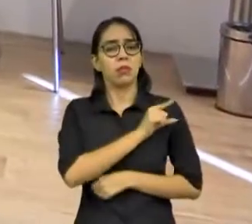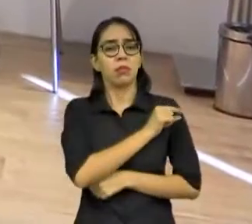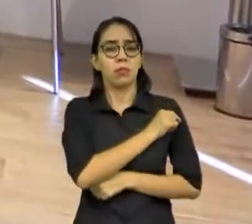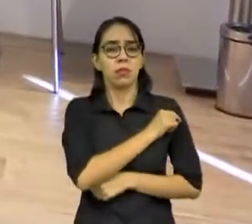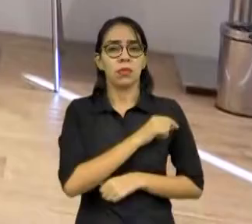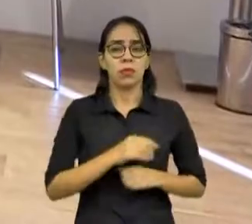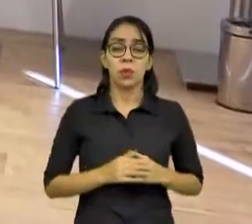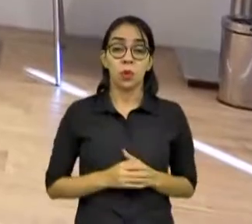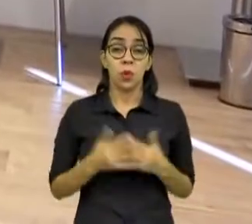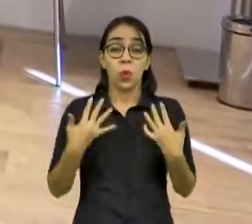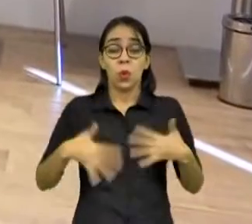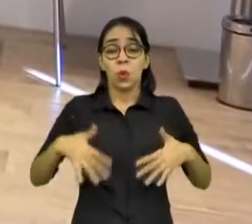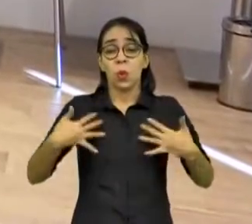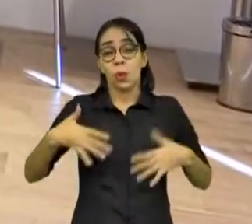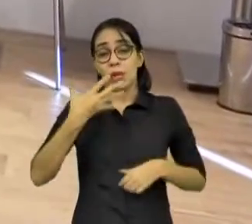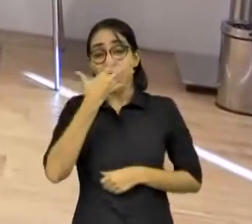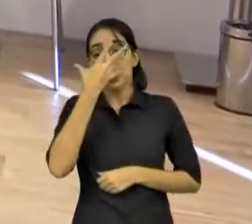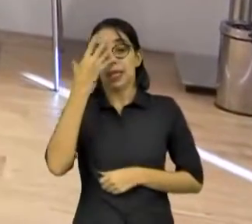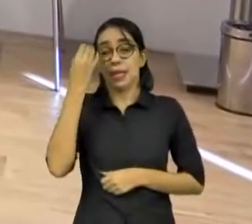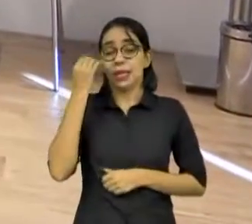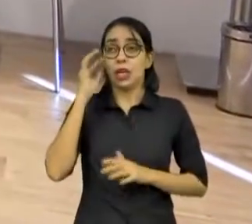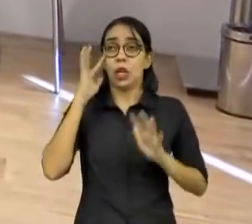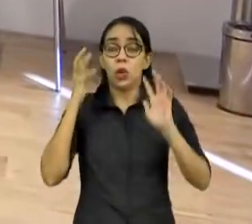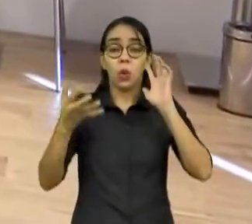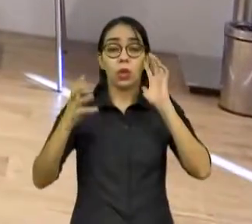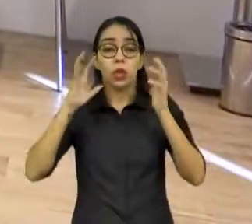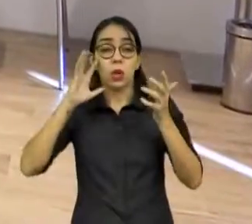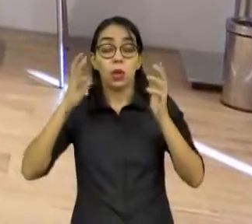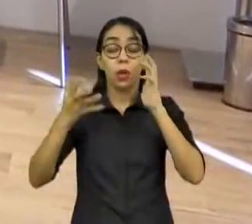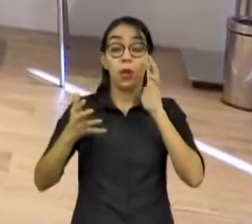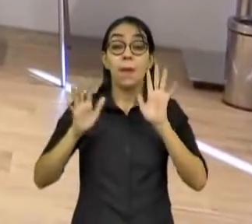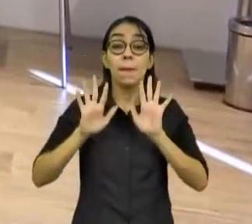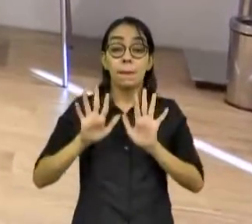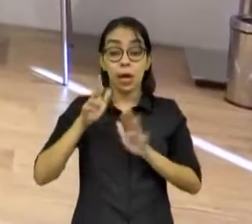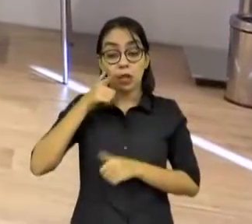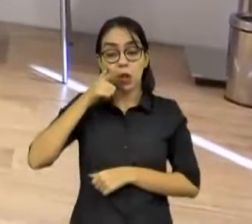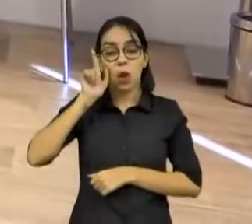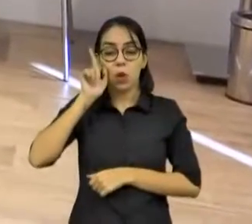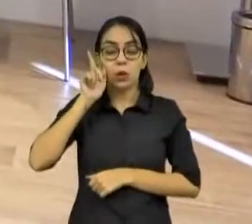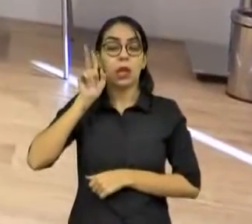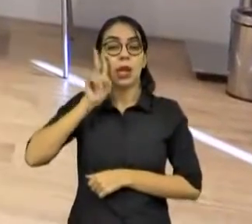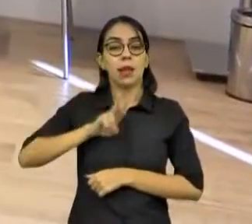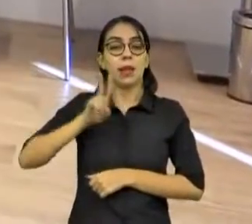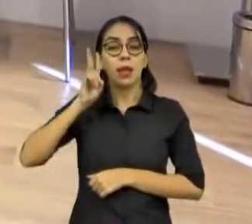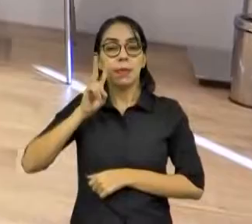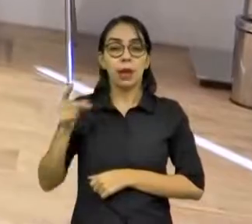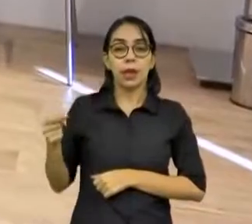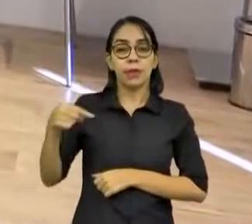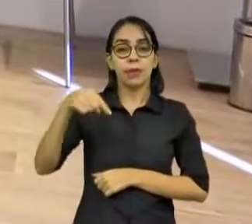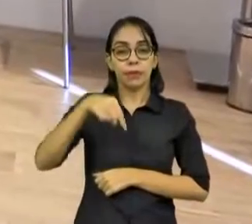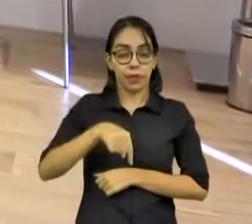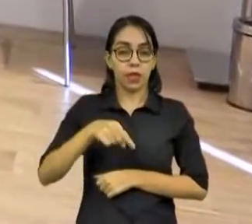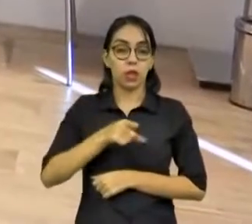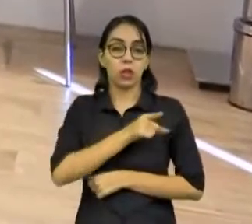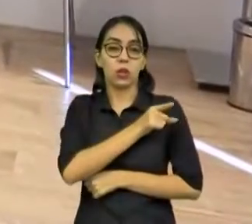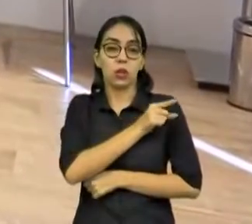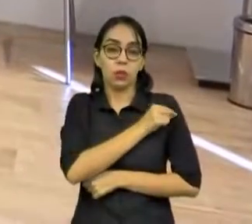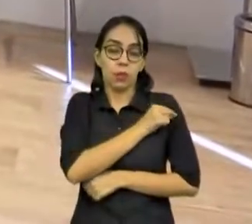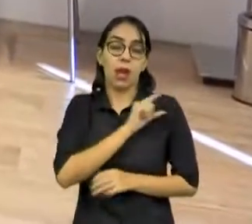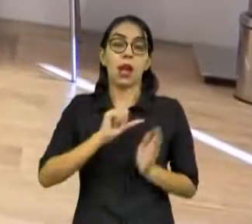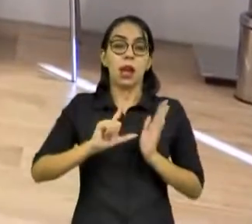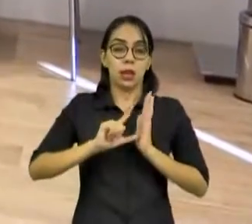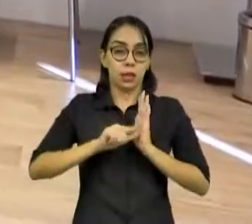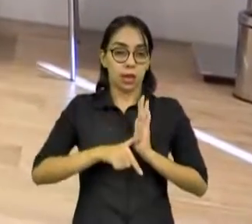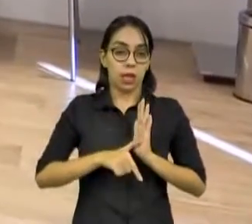para resolver, e quando foi hoje eu decidi a vir tomar. Mesmo atrasada, eles aceitaram e eu